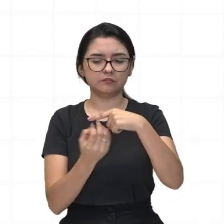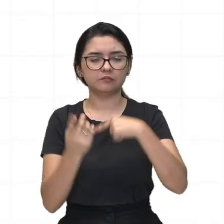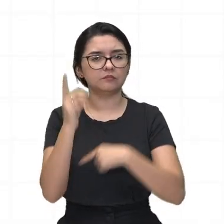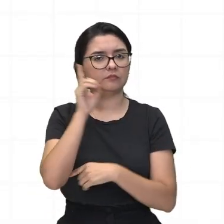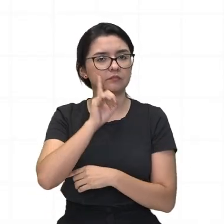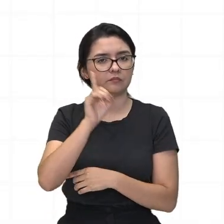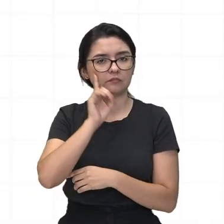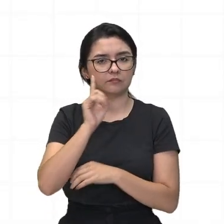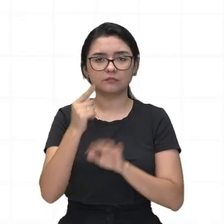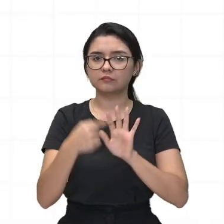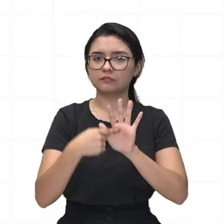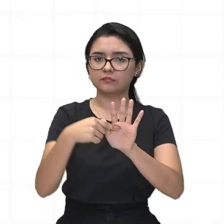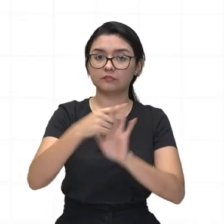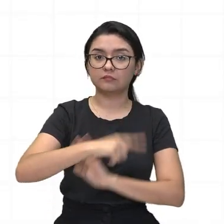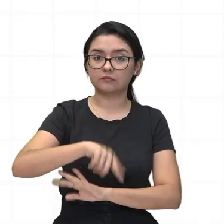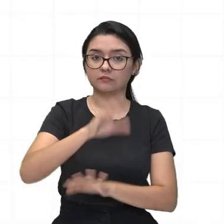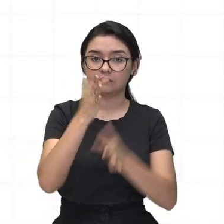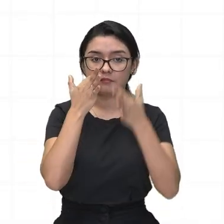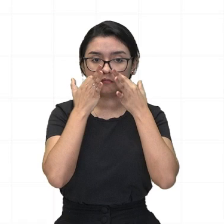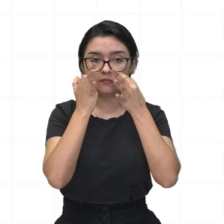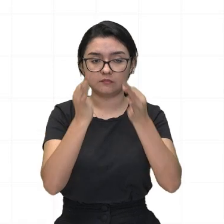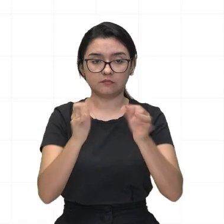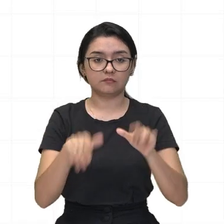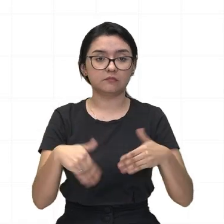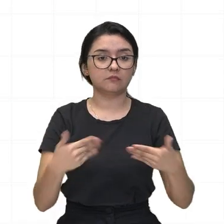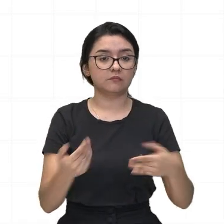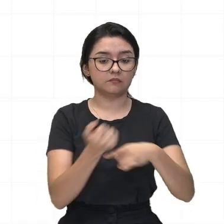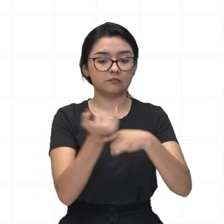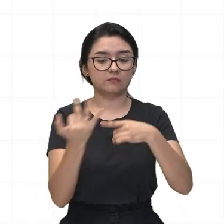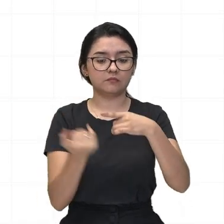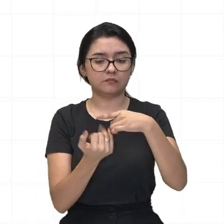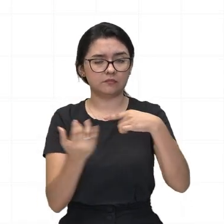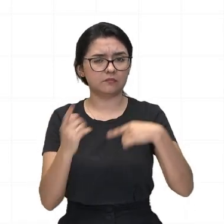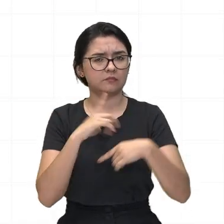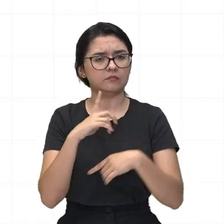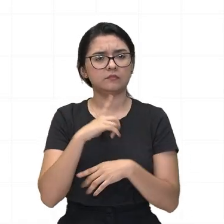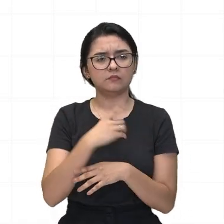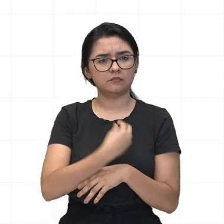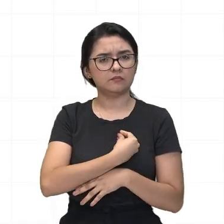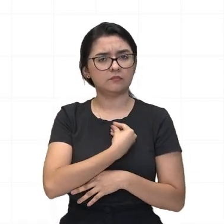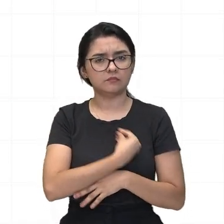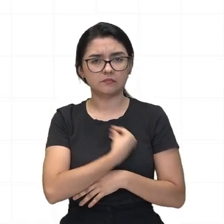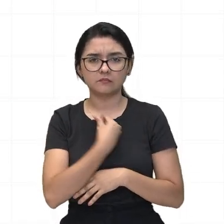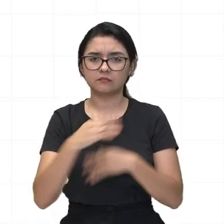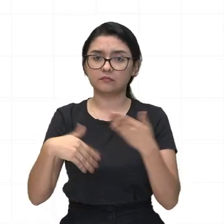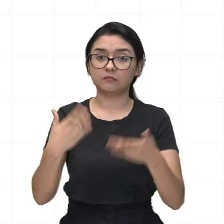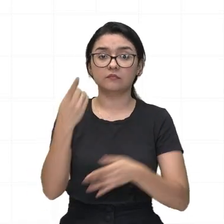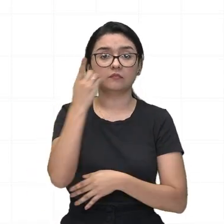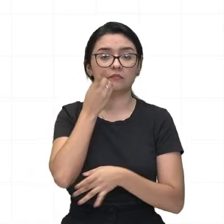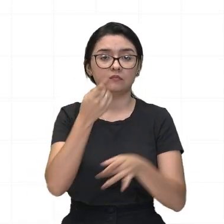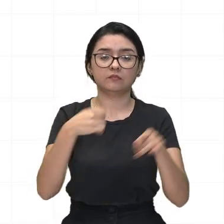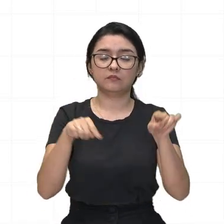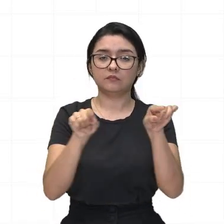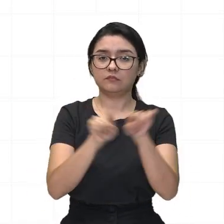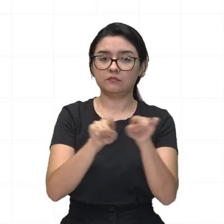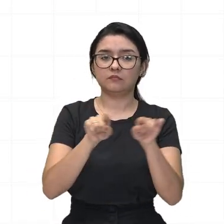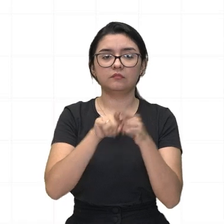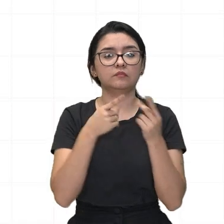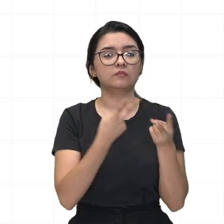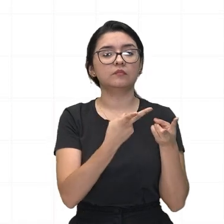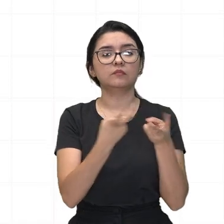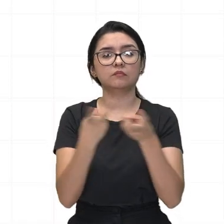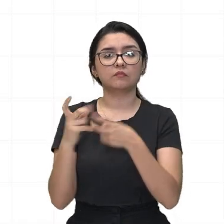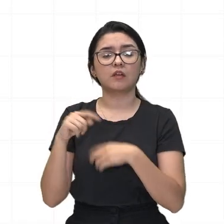vai mostrar para você aqui, ó. As frações, pessoal, estão presentes em diversos aspectos no nosso dia a dia. Muitas vezes, sem